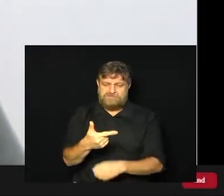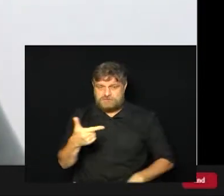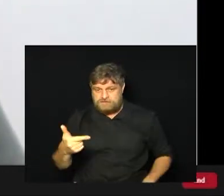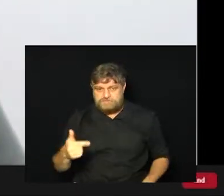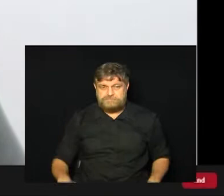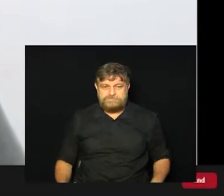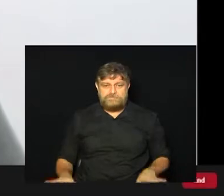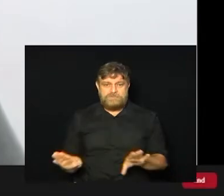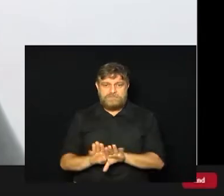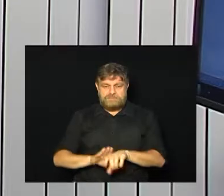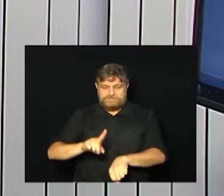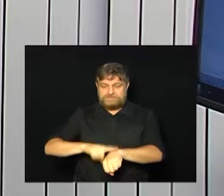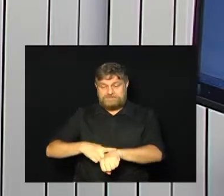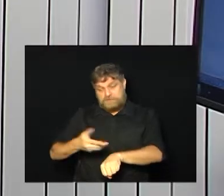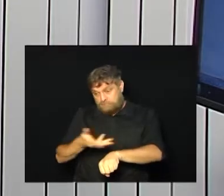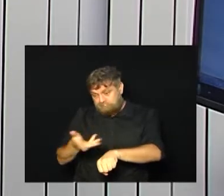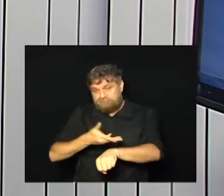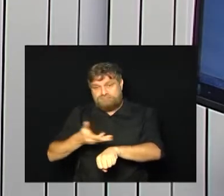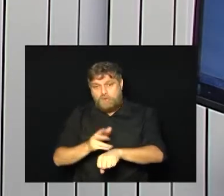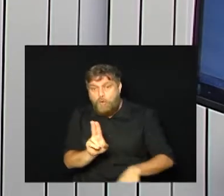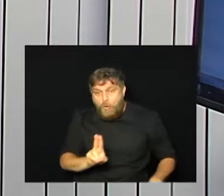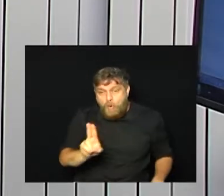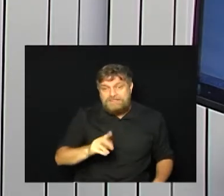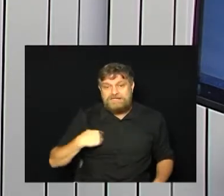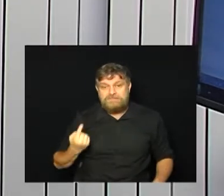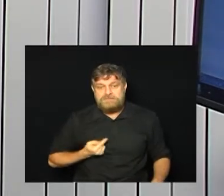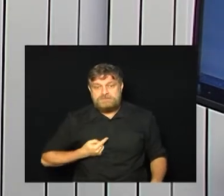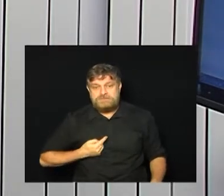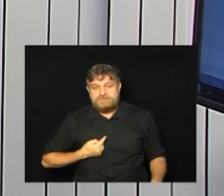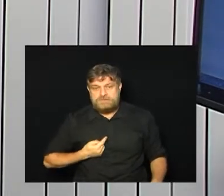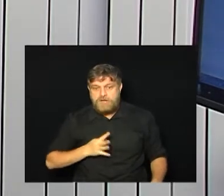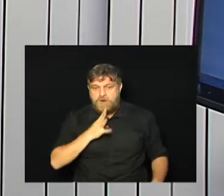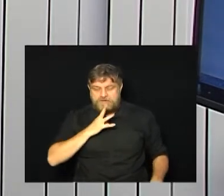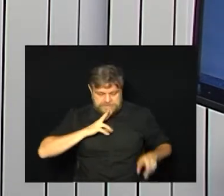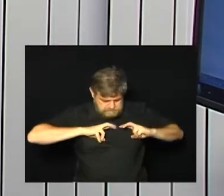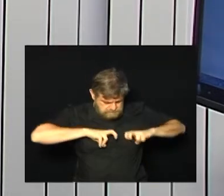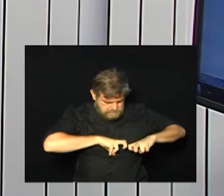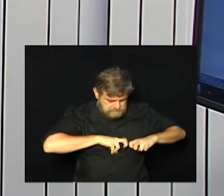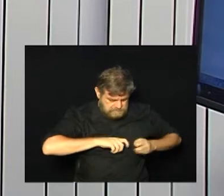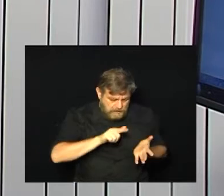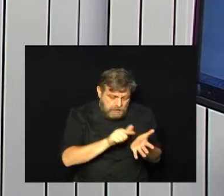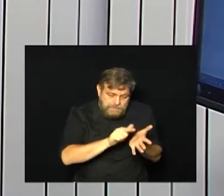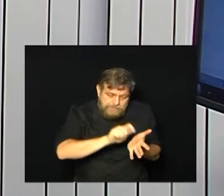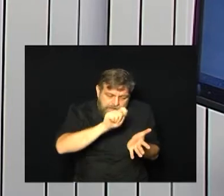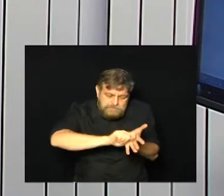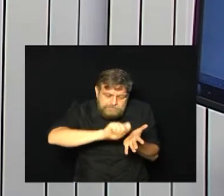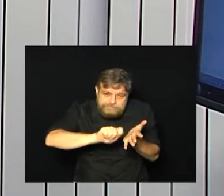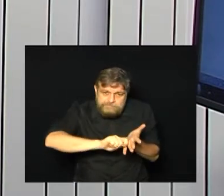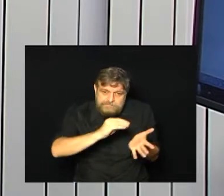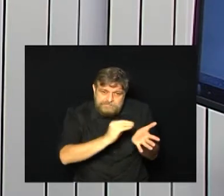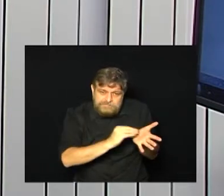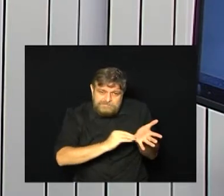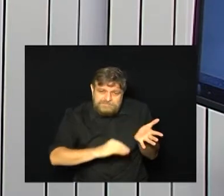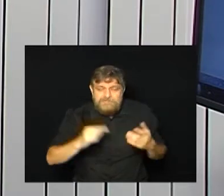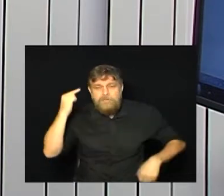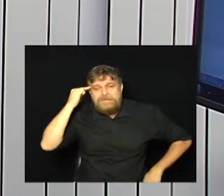para otimizar o nosso tempo, né? Para nós nos conhecermos, às vezes colocando no papel, escrevendo, pensando, né?